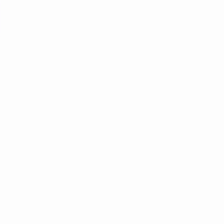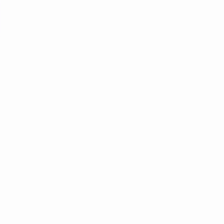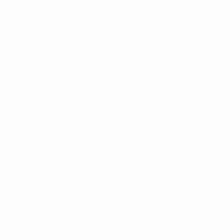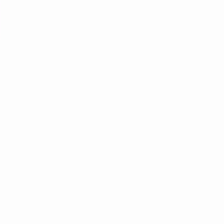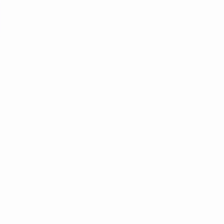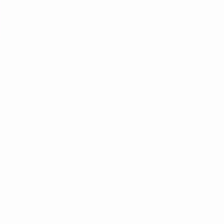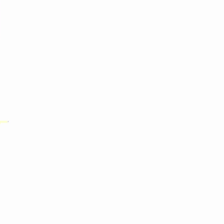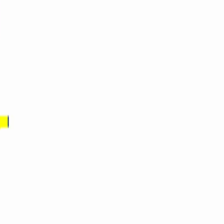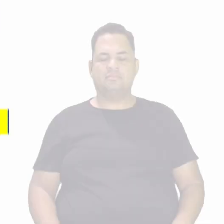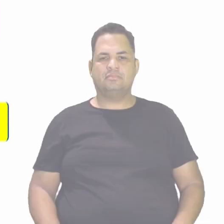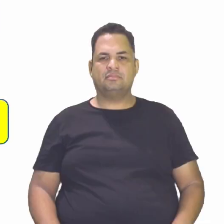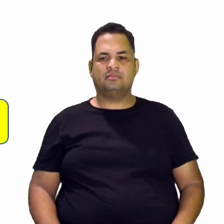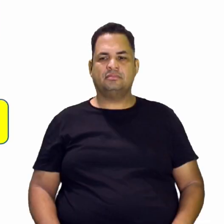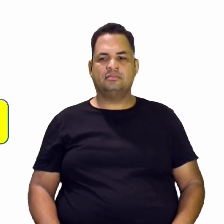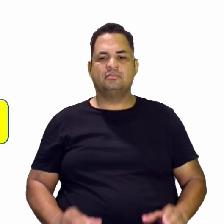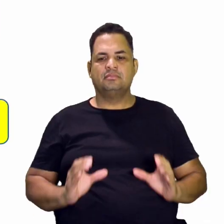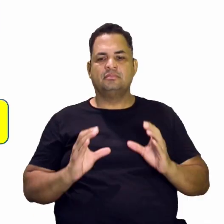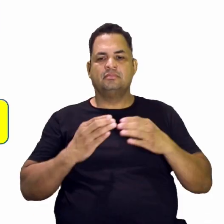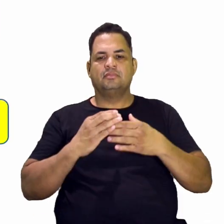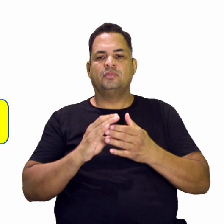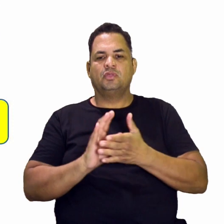gimnospermas e o grupo das